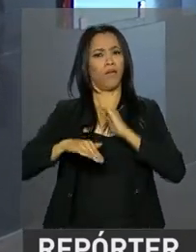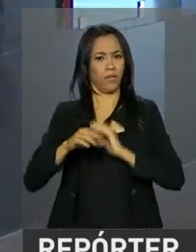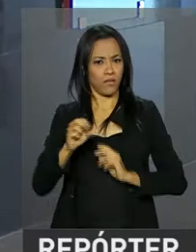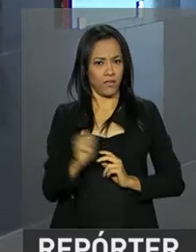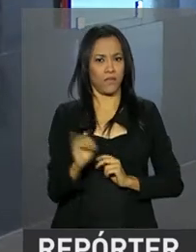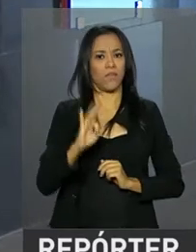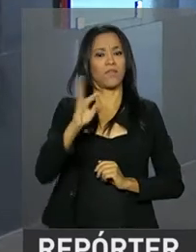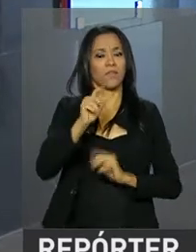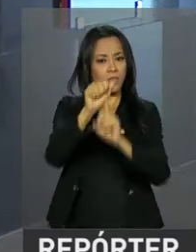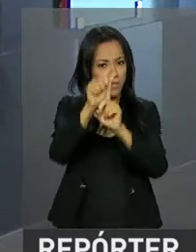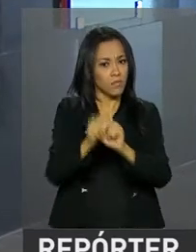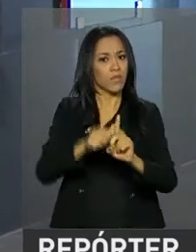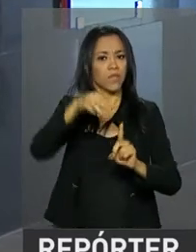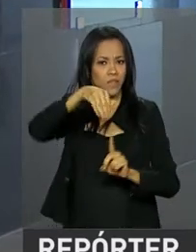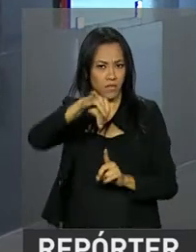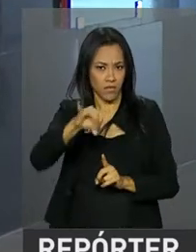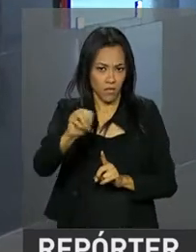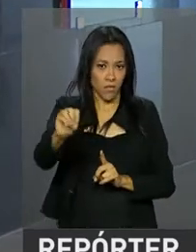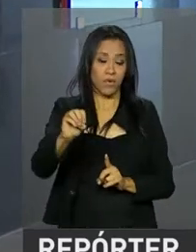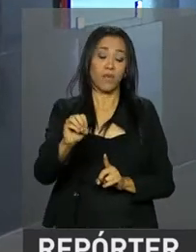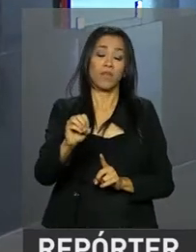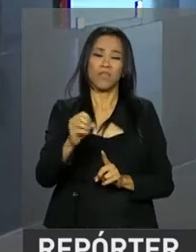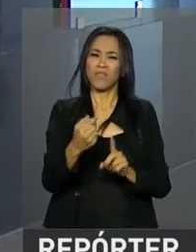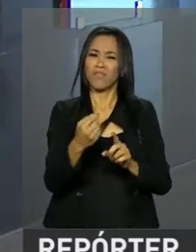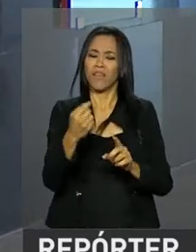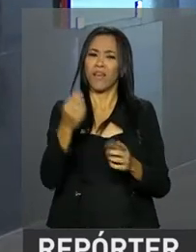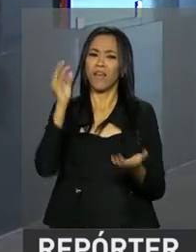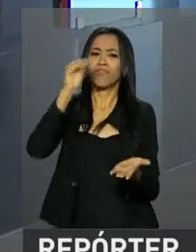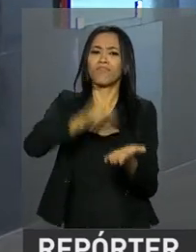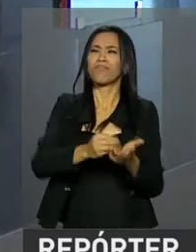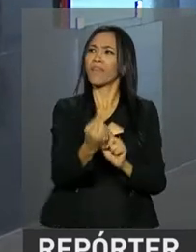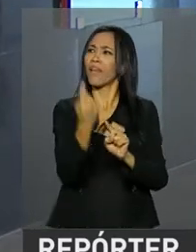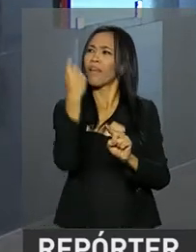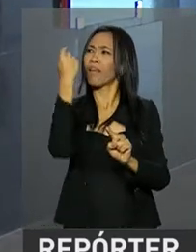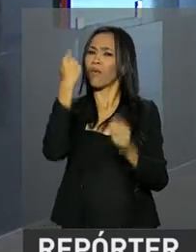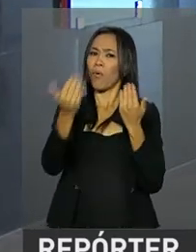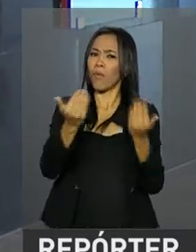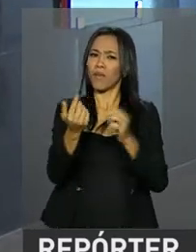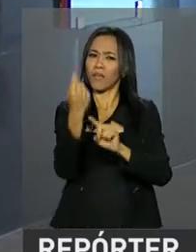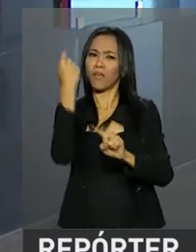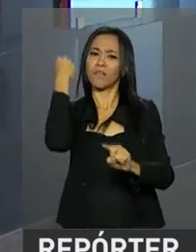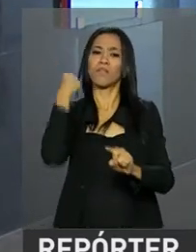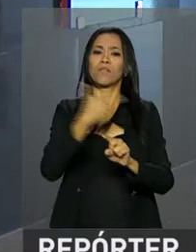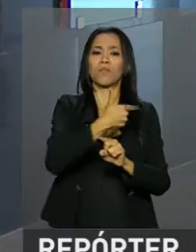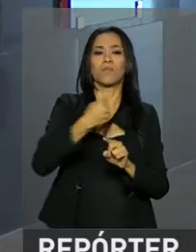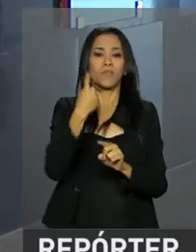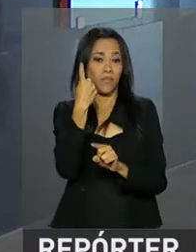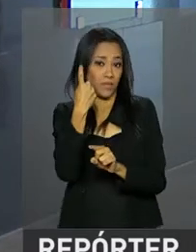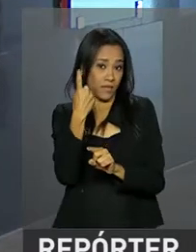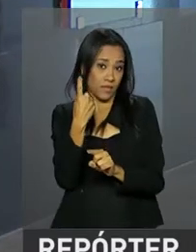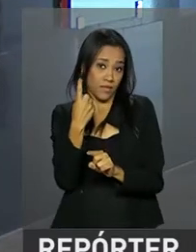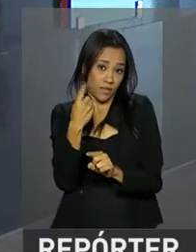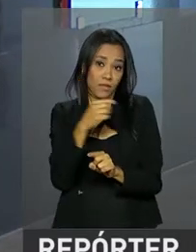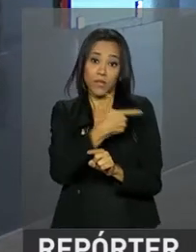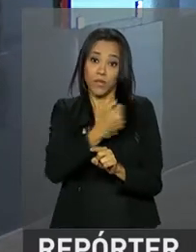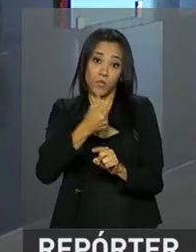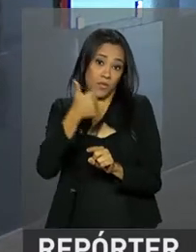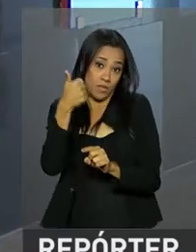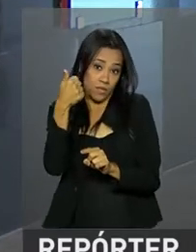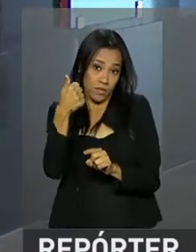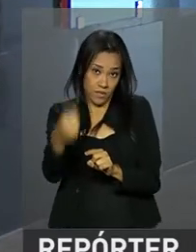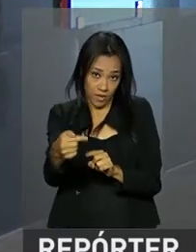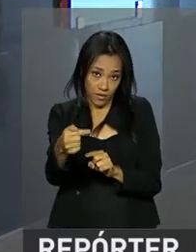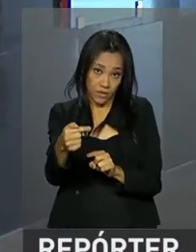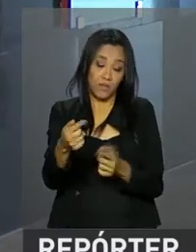para o mês de maio registrado desde 2007 agora considerando os últimos doze meses leandro